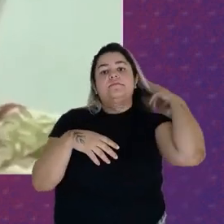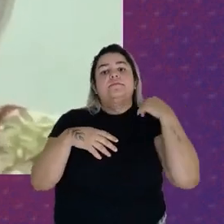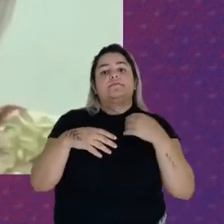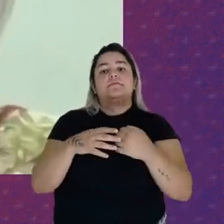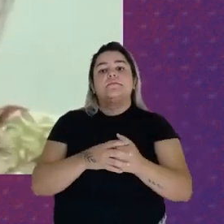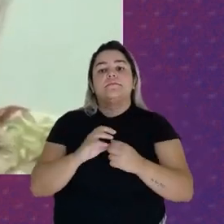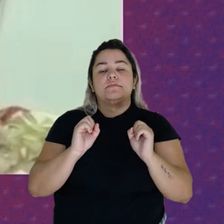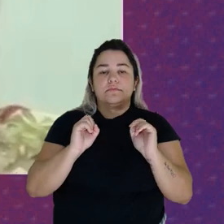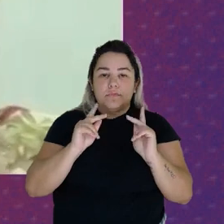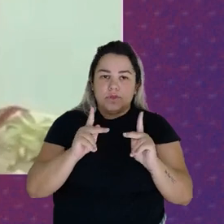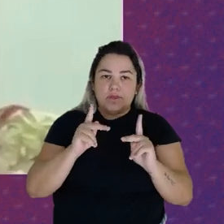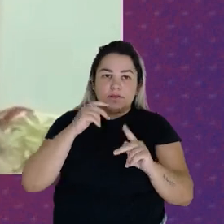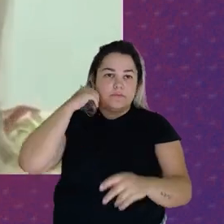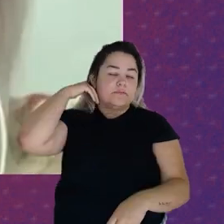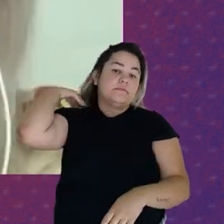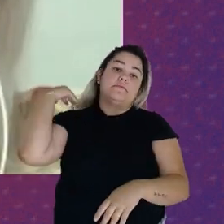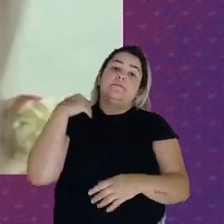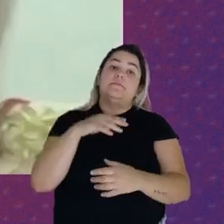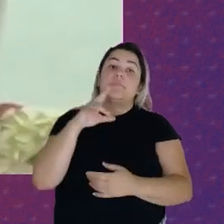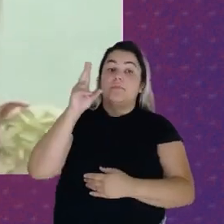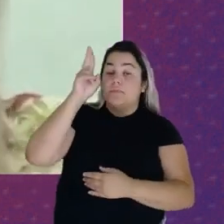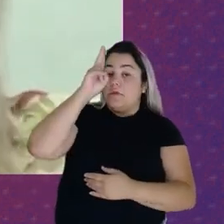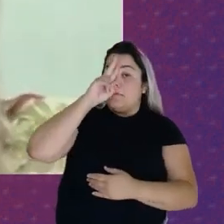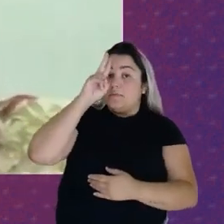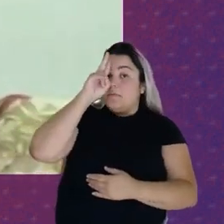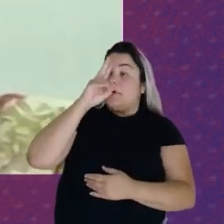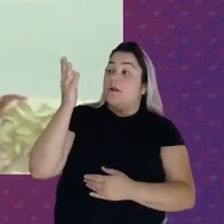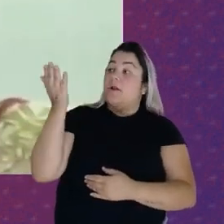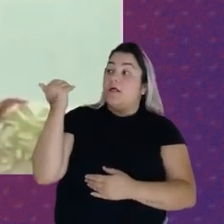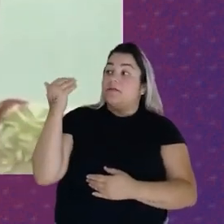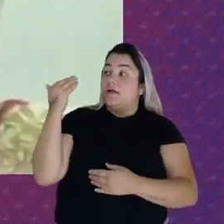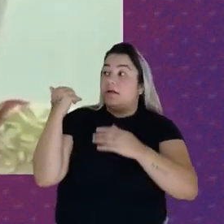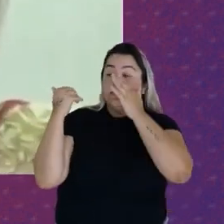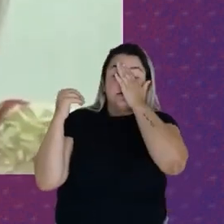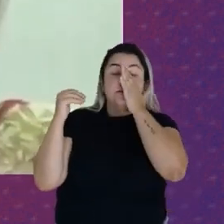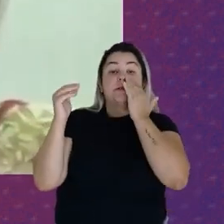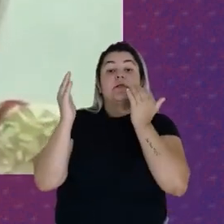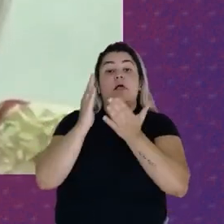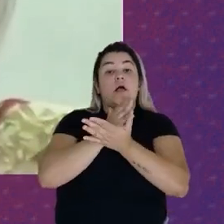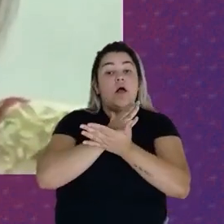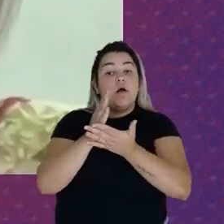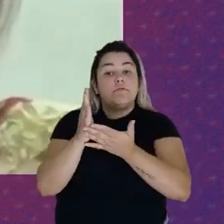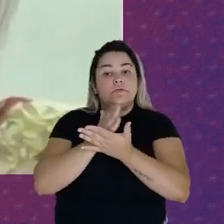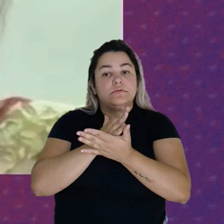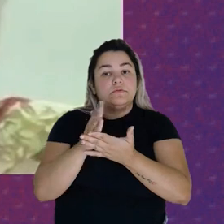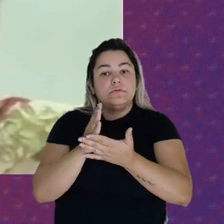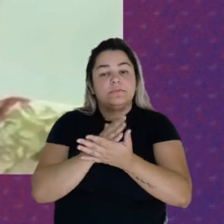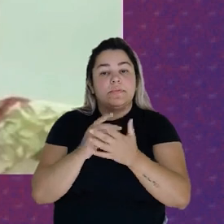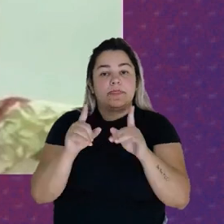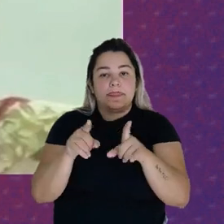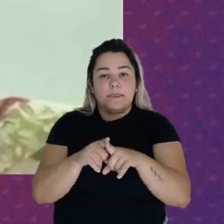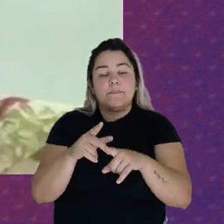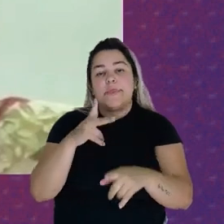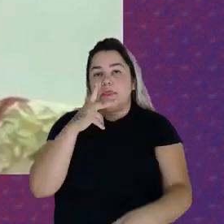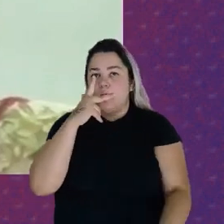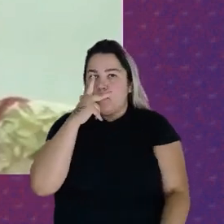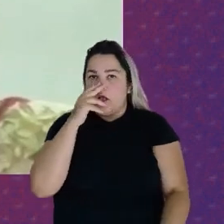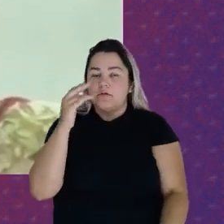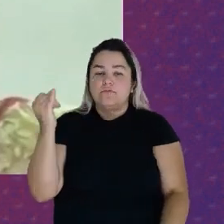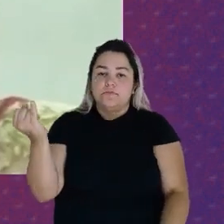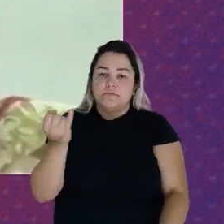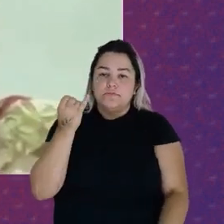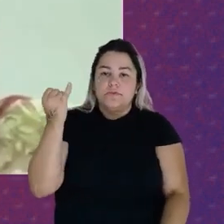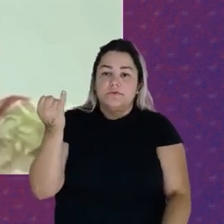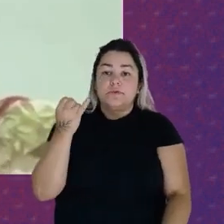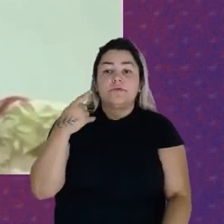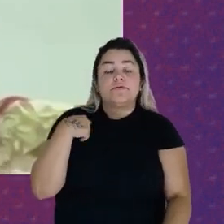Bem, recordando então um pouco alguns aspectos que acho que é importante